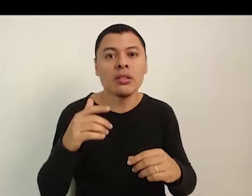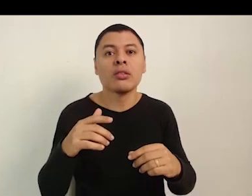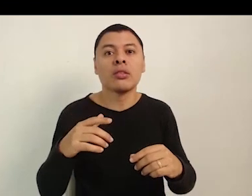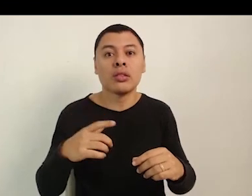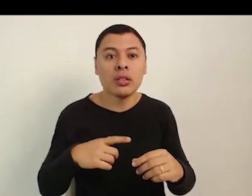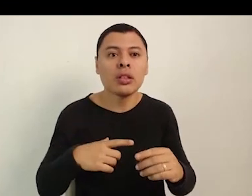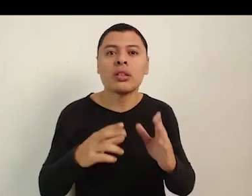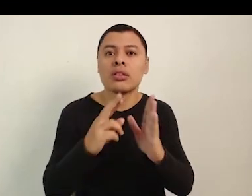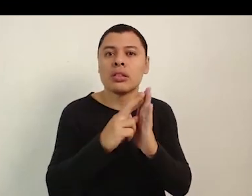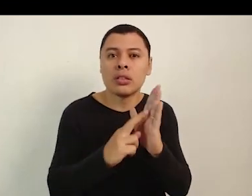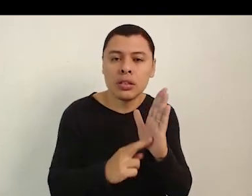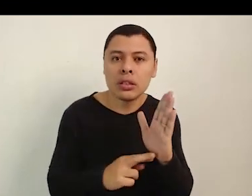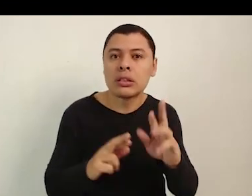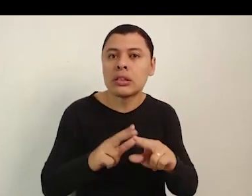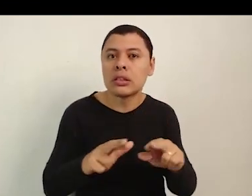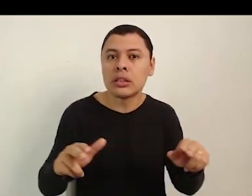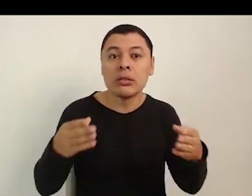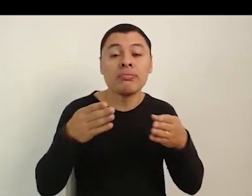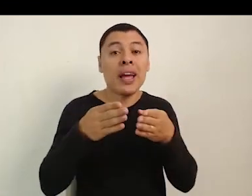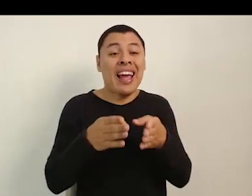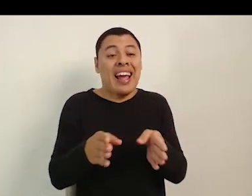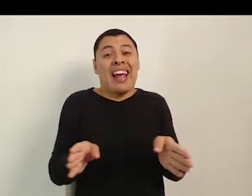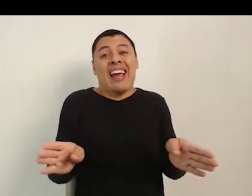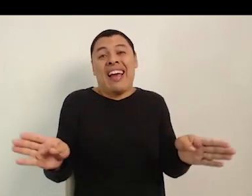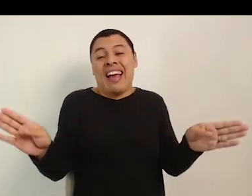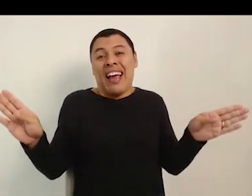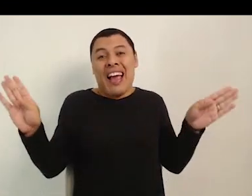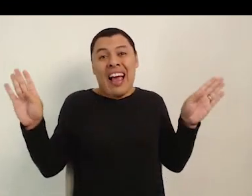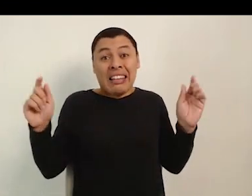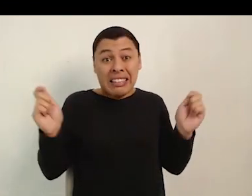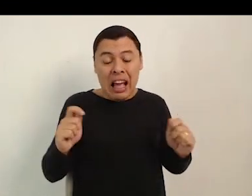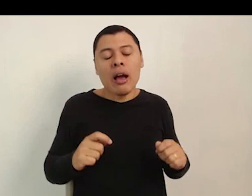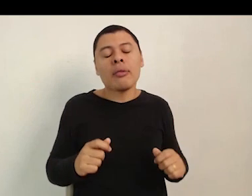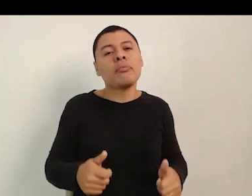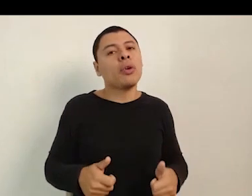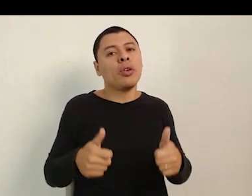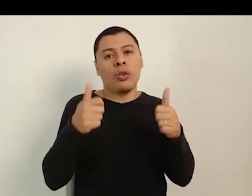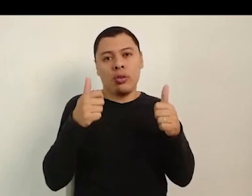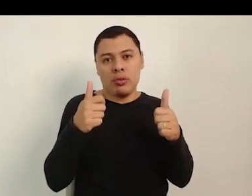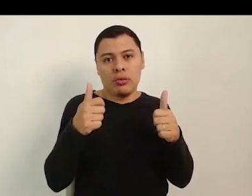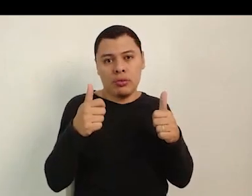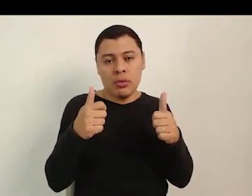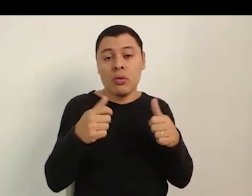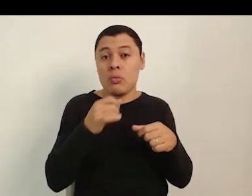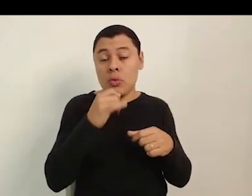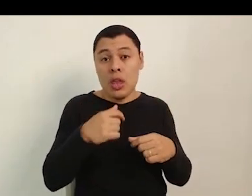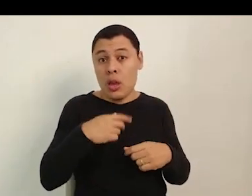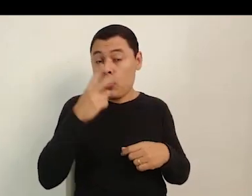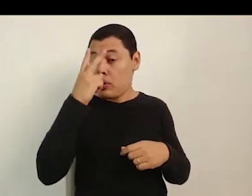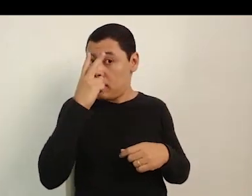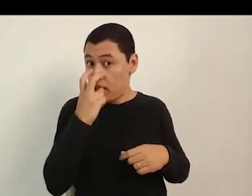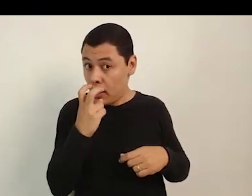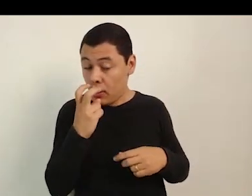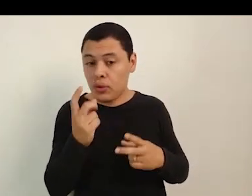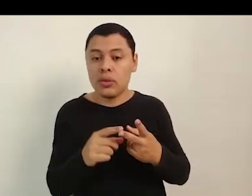requisitos de acessibilidade no sentido mais abrangente possível, né? Que eu, como cego, tenho, a necessidade que o